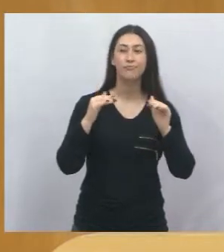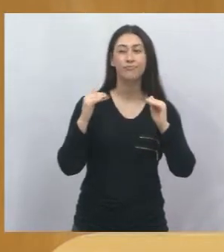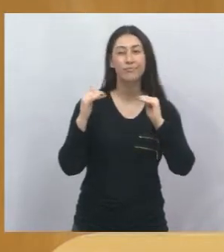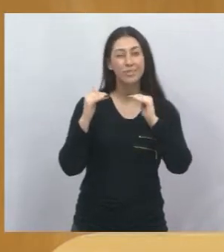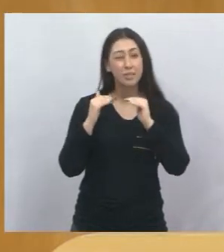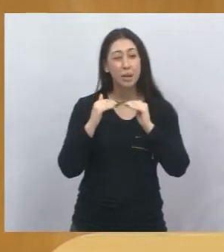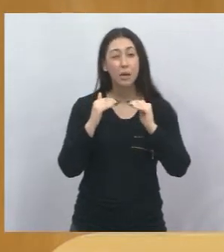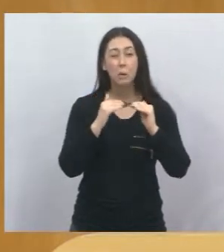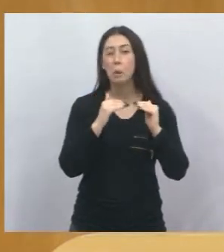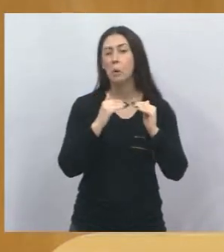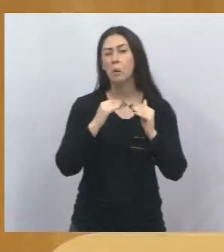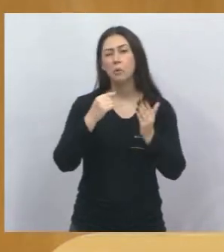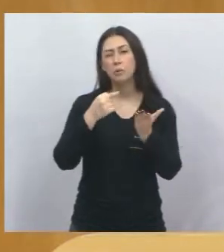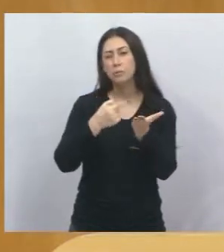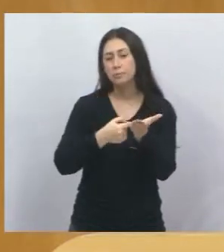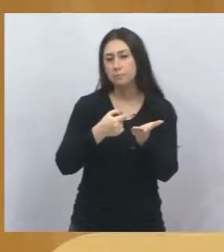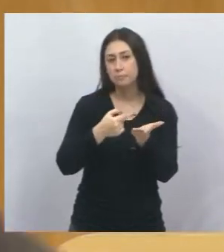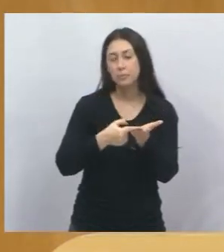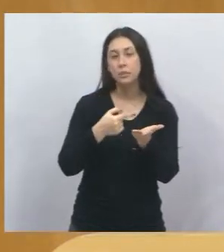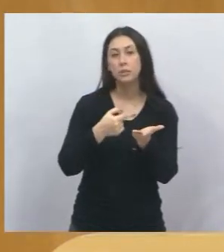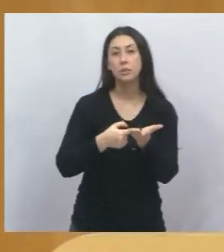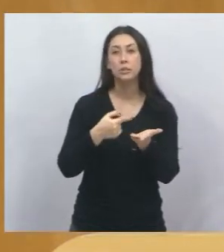foi um acordo